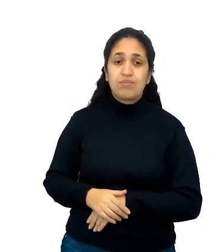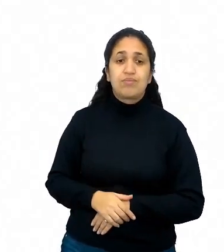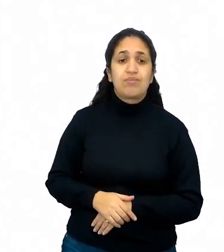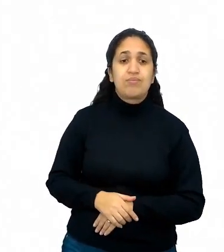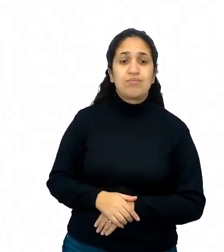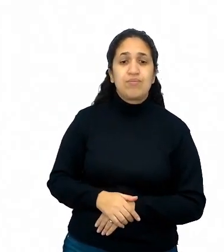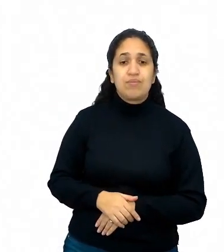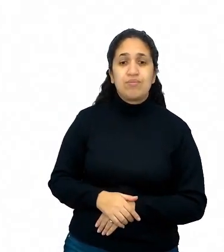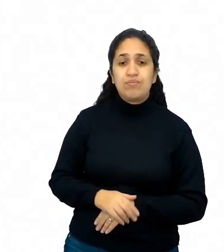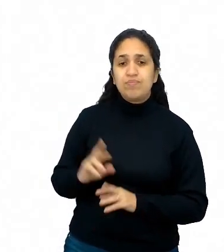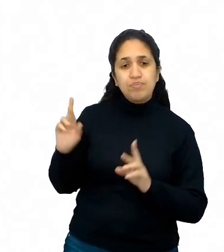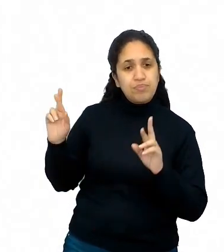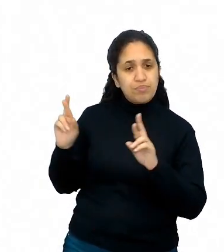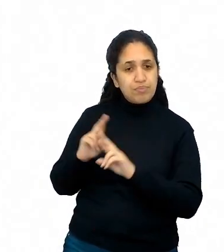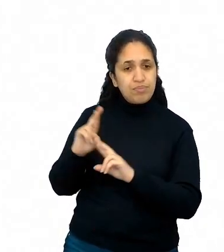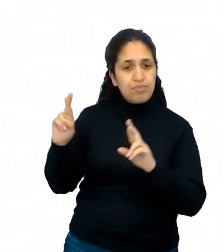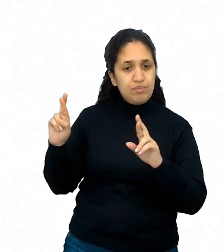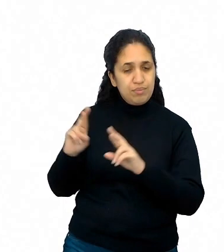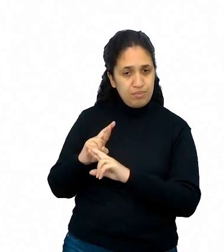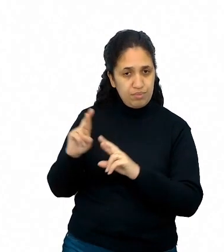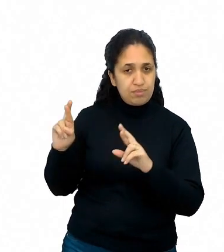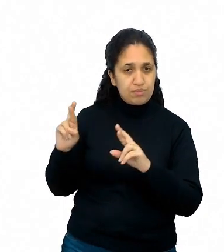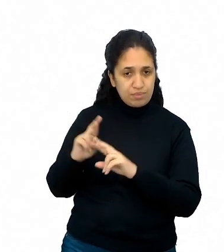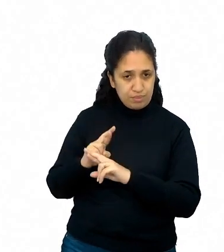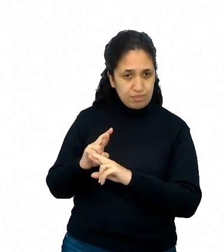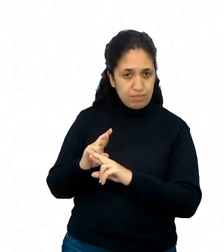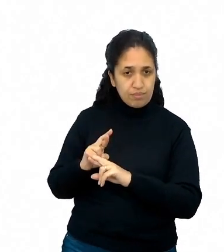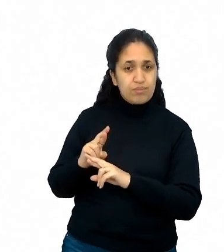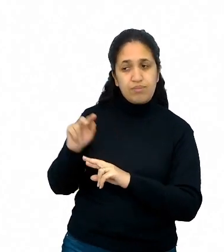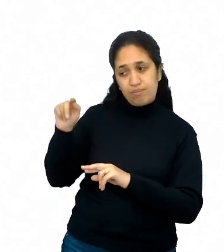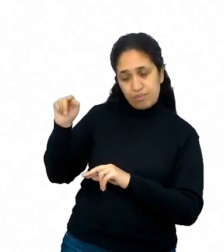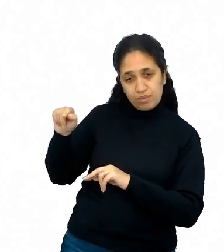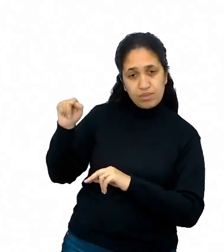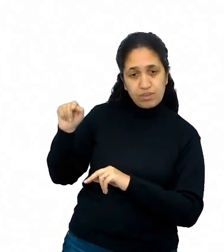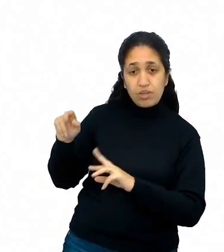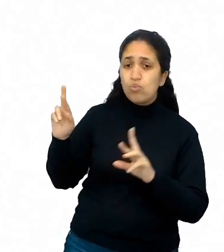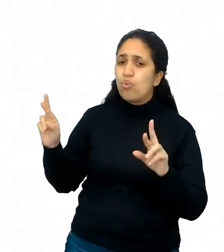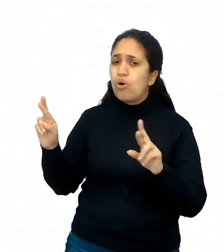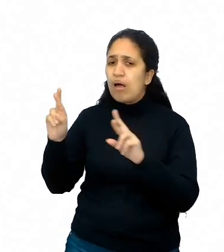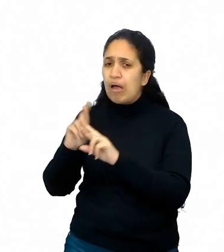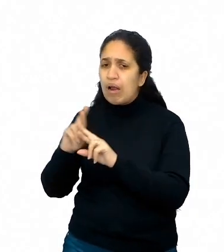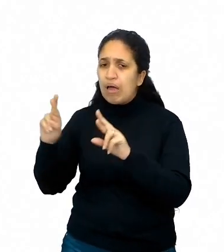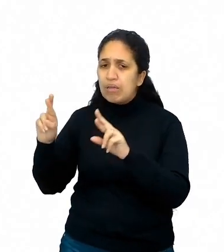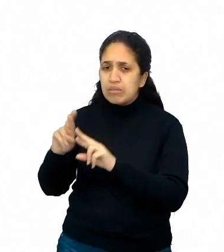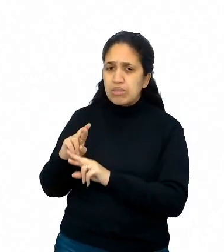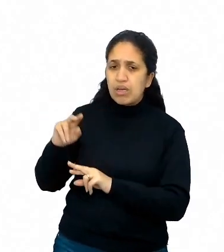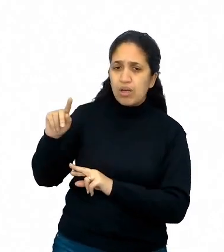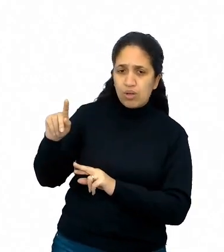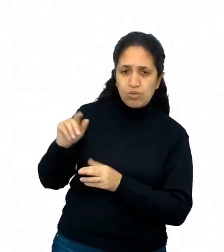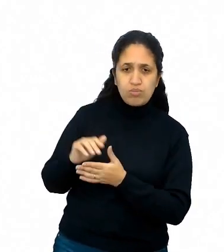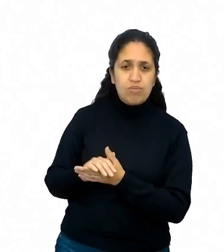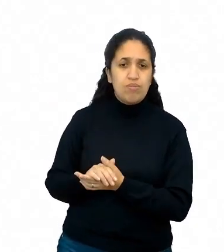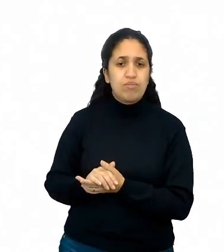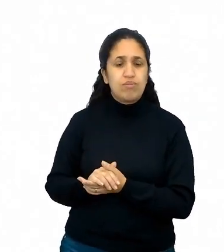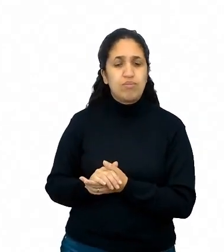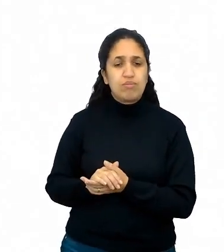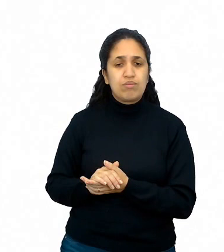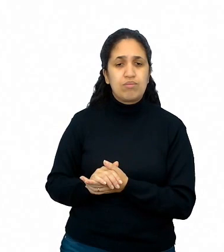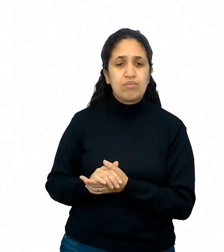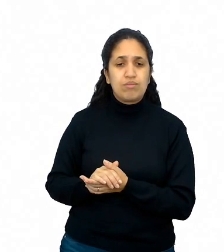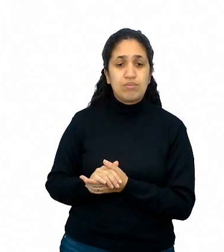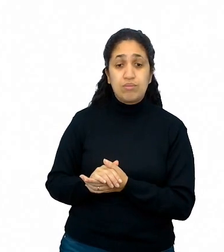ela traz as relações, né? Ela traz a relação de duas grandezas